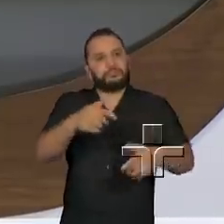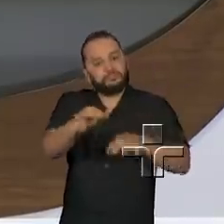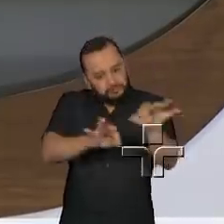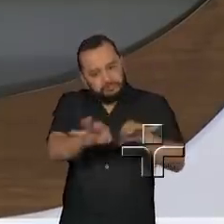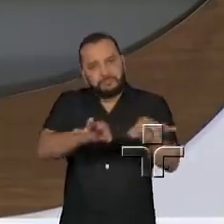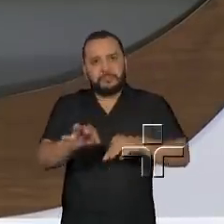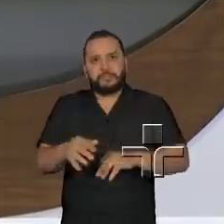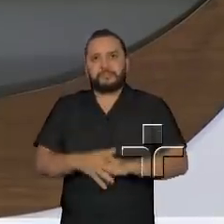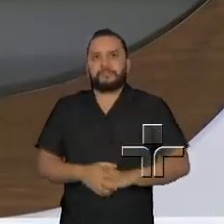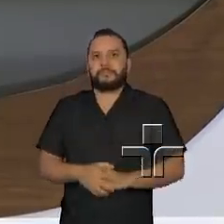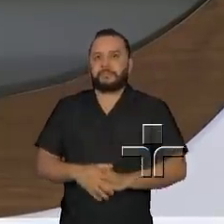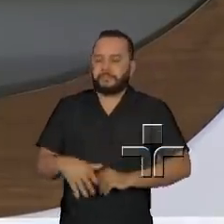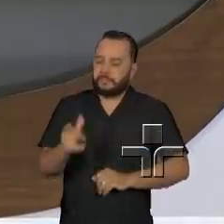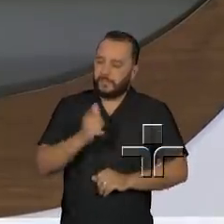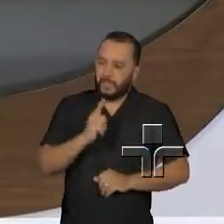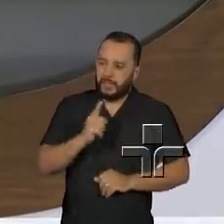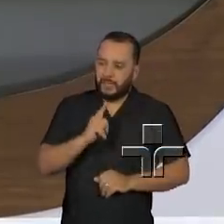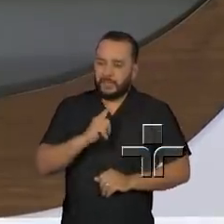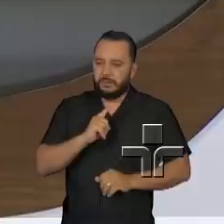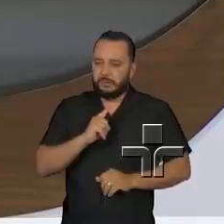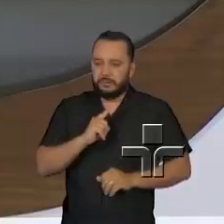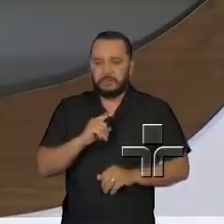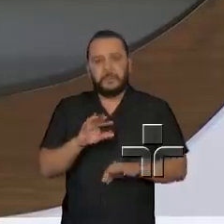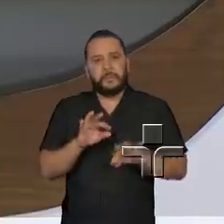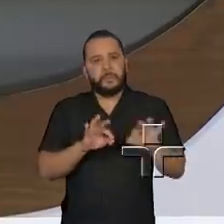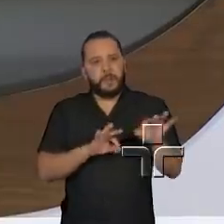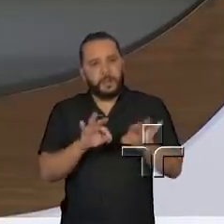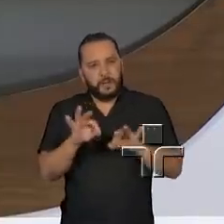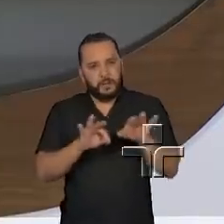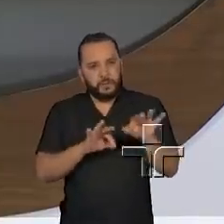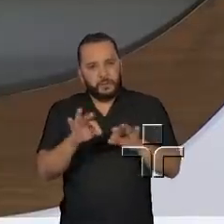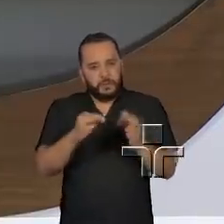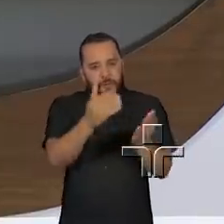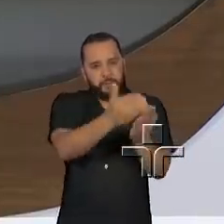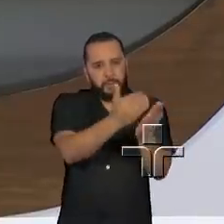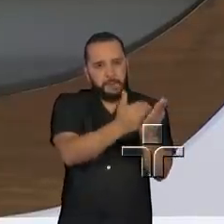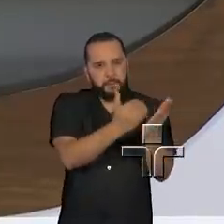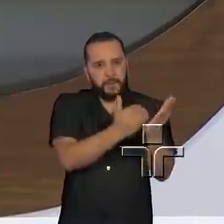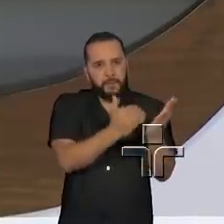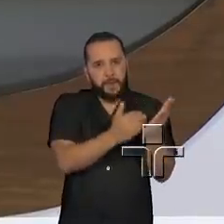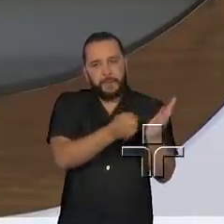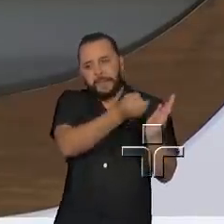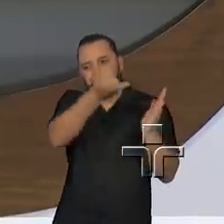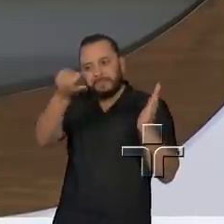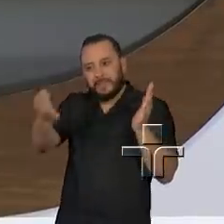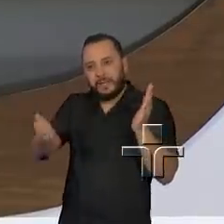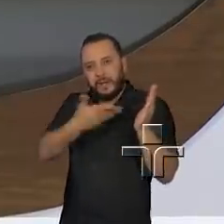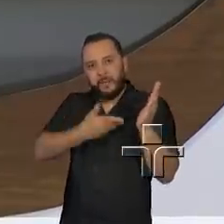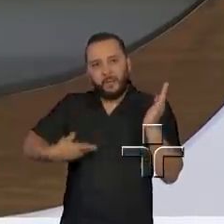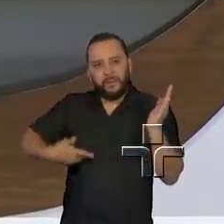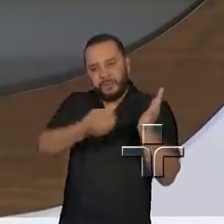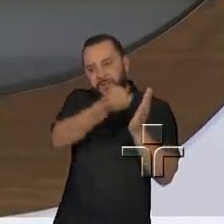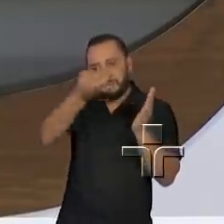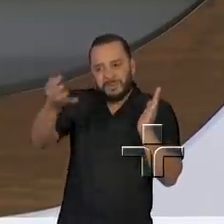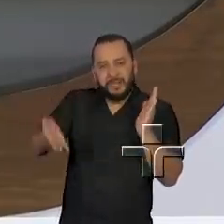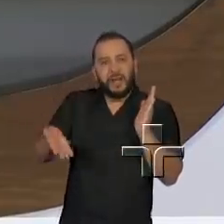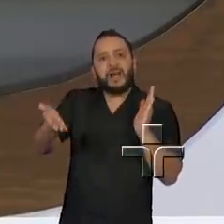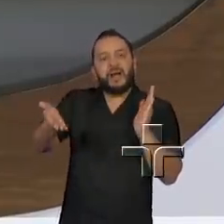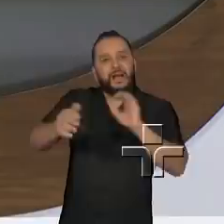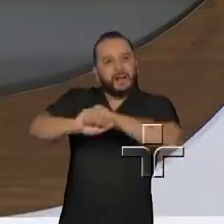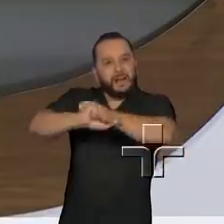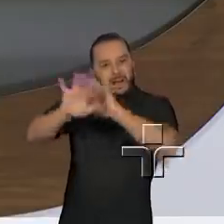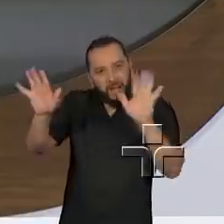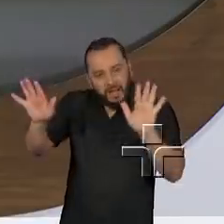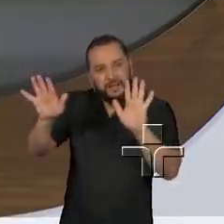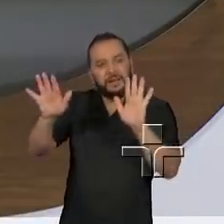plano, algum projeto para explicar, talvez, para o governo, ou levar essa demanda para o governo de uma forma